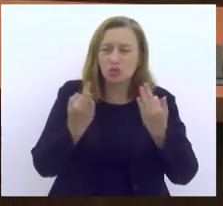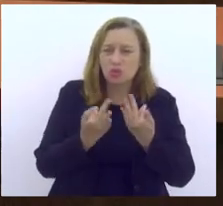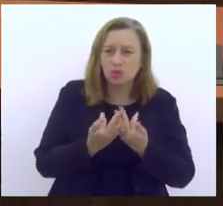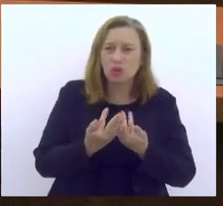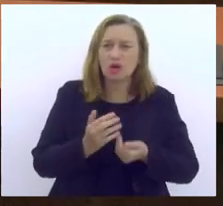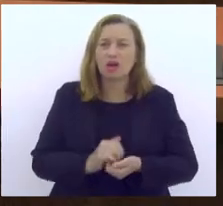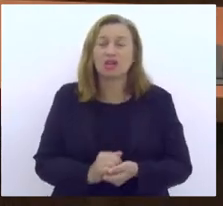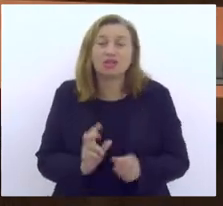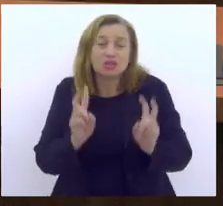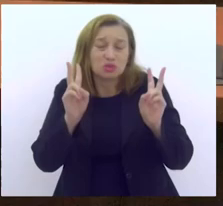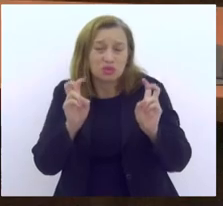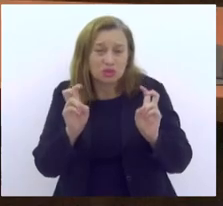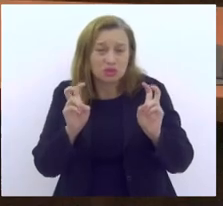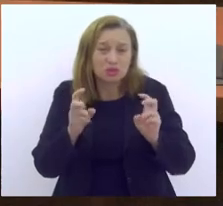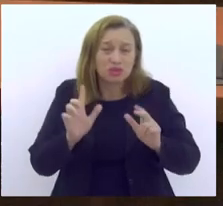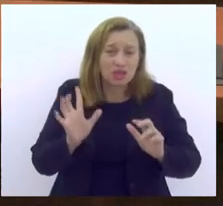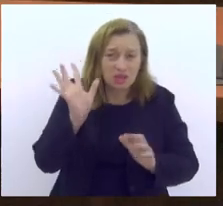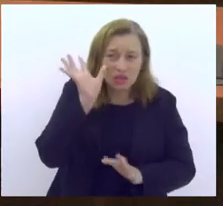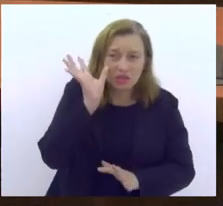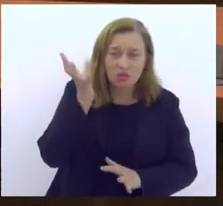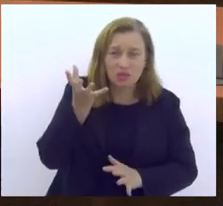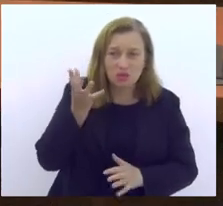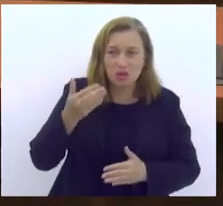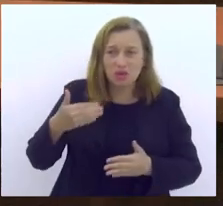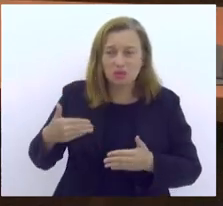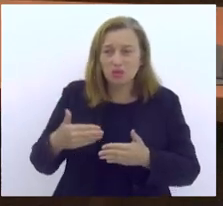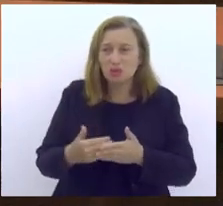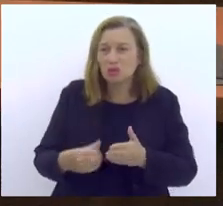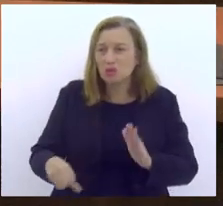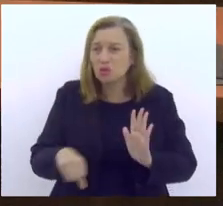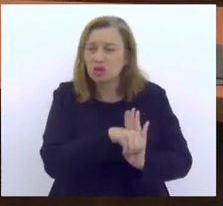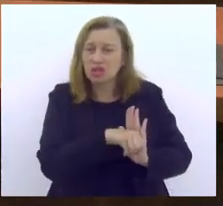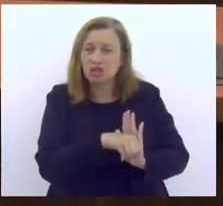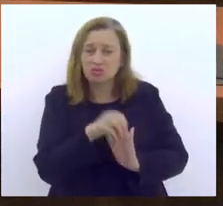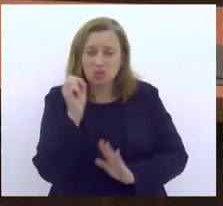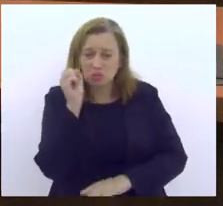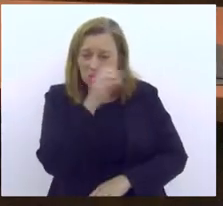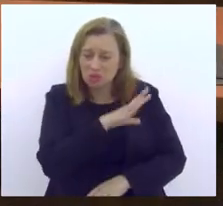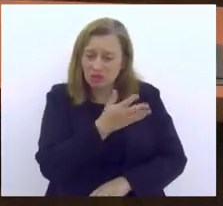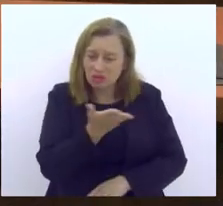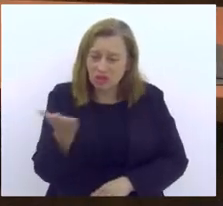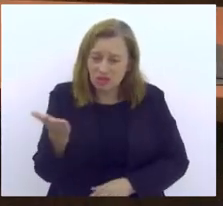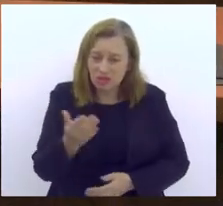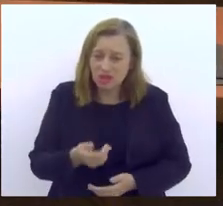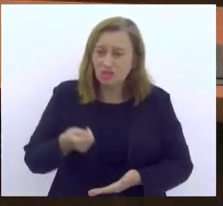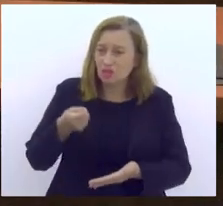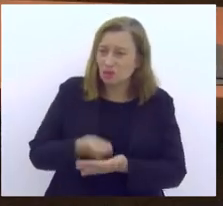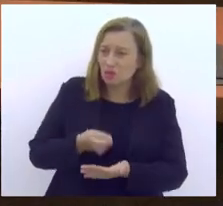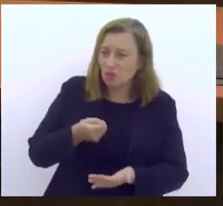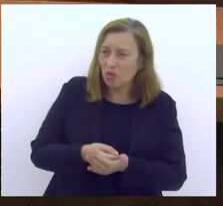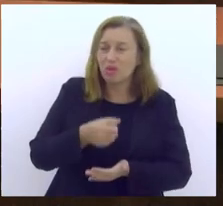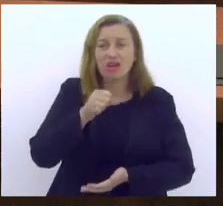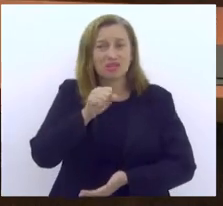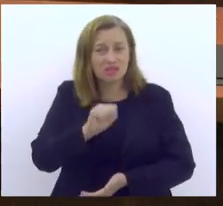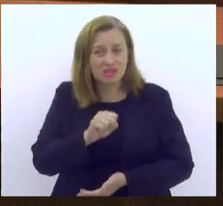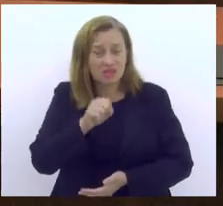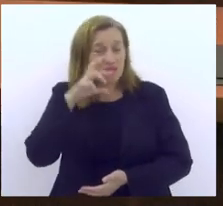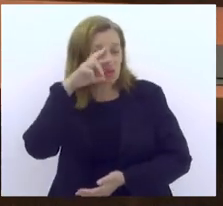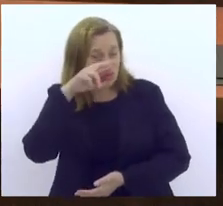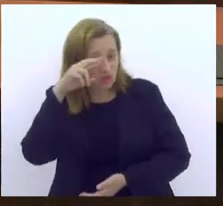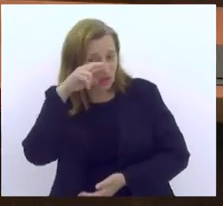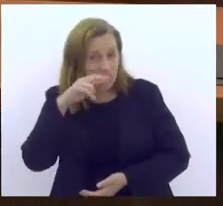que vêm na sequência de um crime bárbaro desse. Dizer que a gente vai cobrar